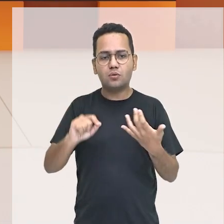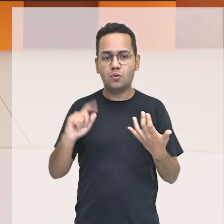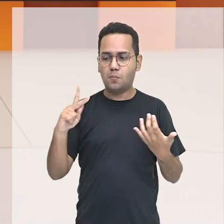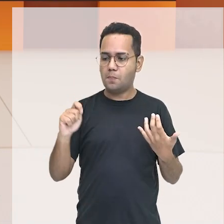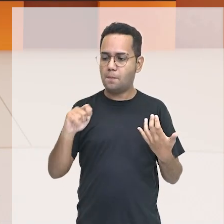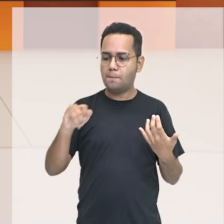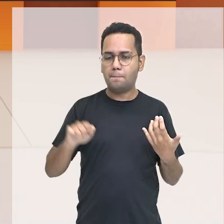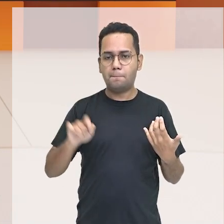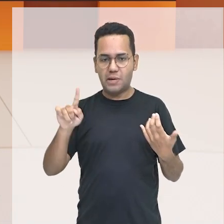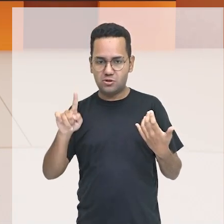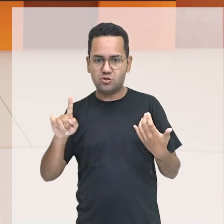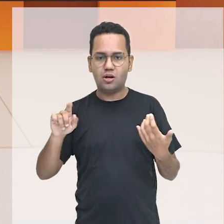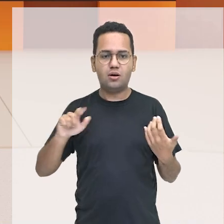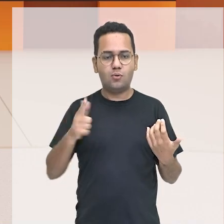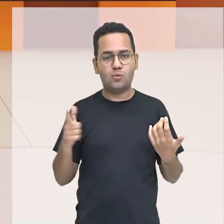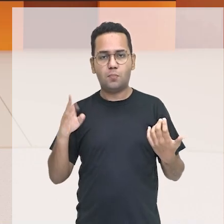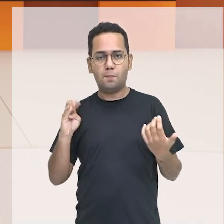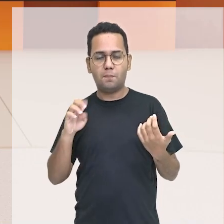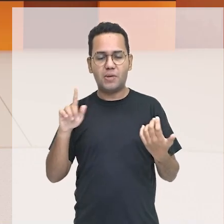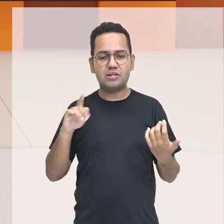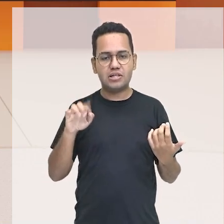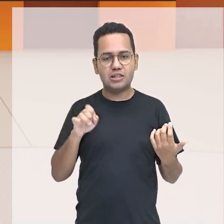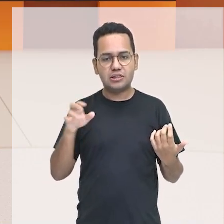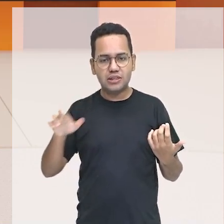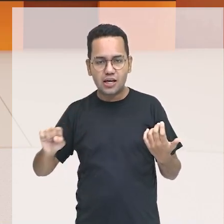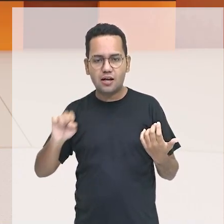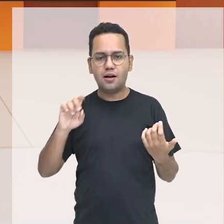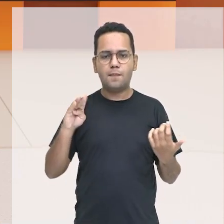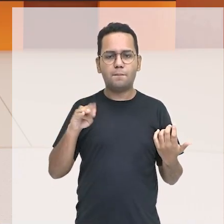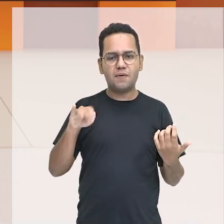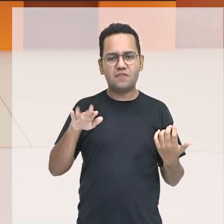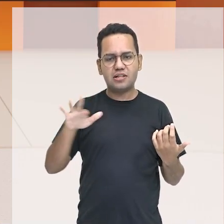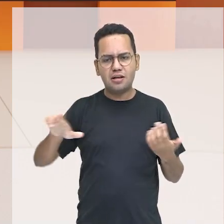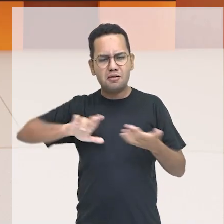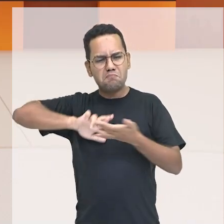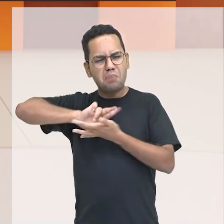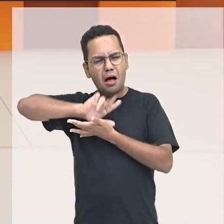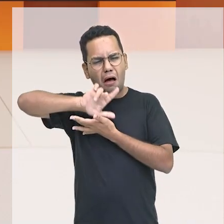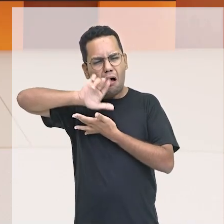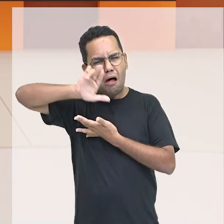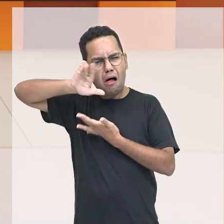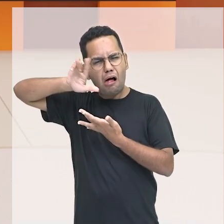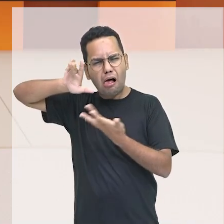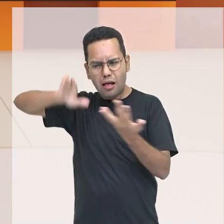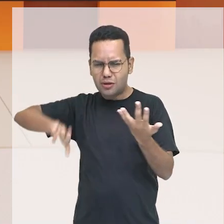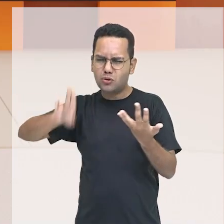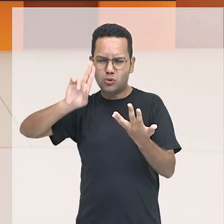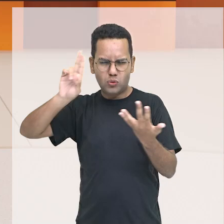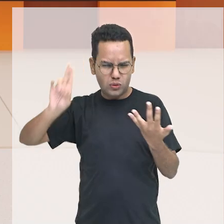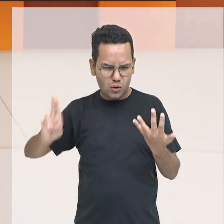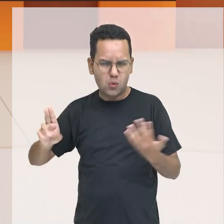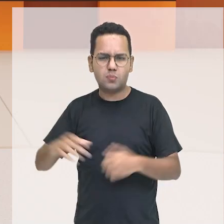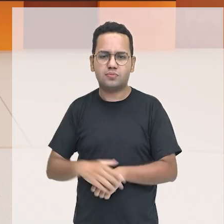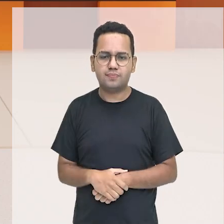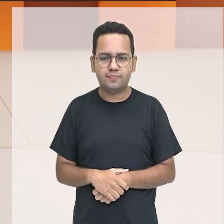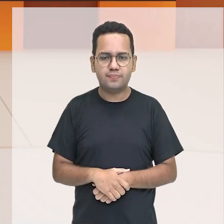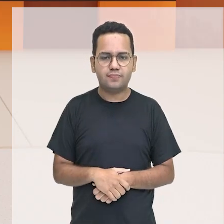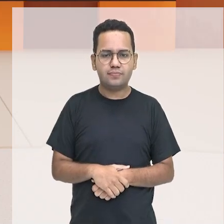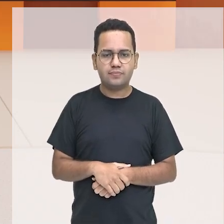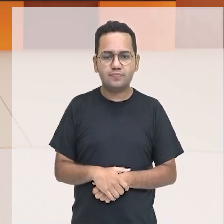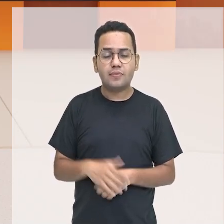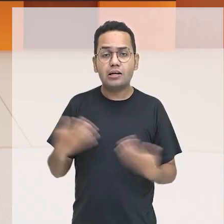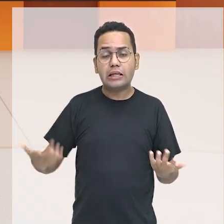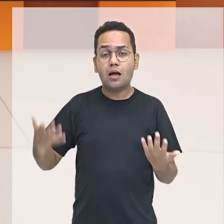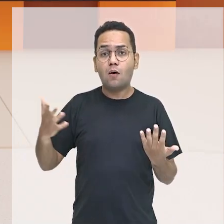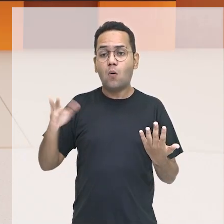do pajé, da bezedeira, do benfazejo, do curador e dos peritos no controle das forças de encantaria,